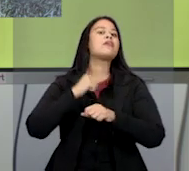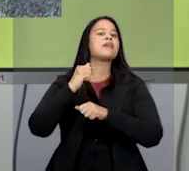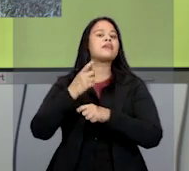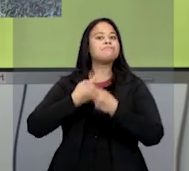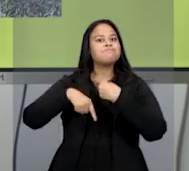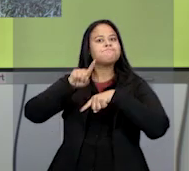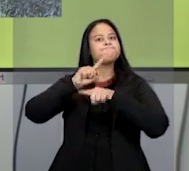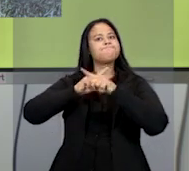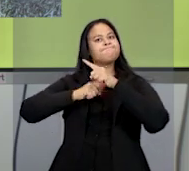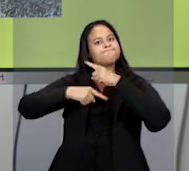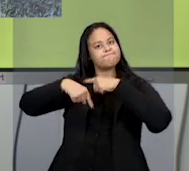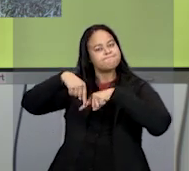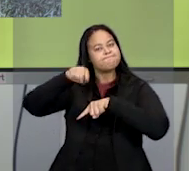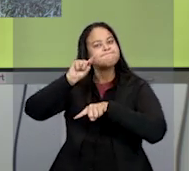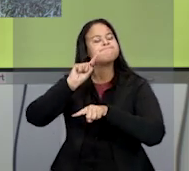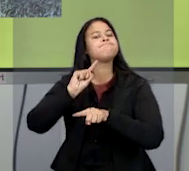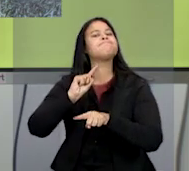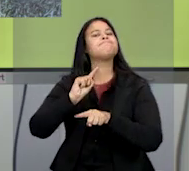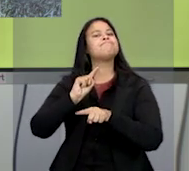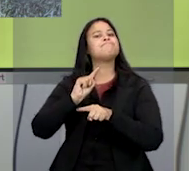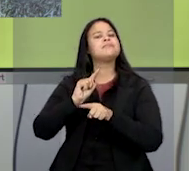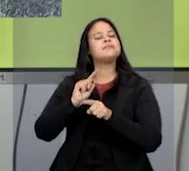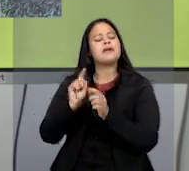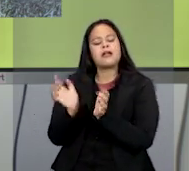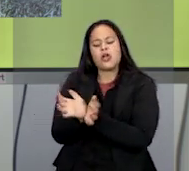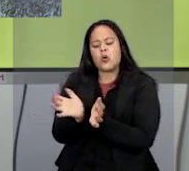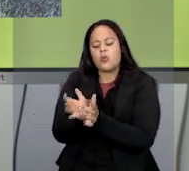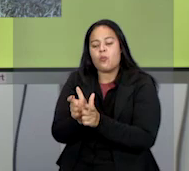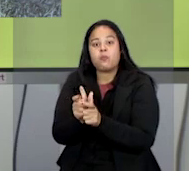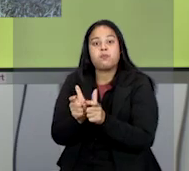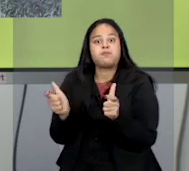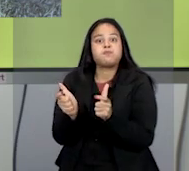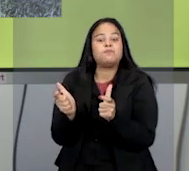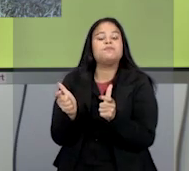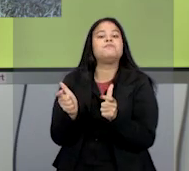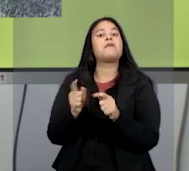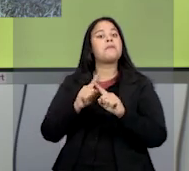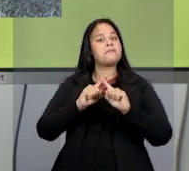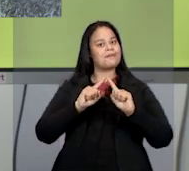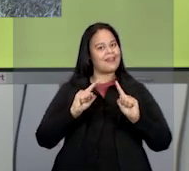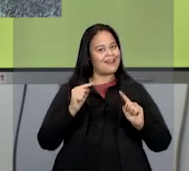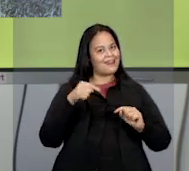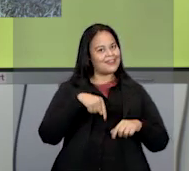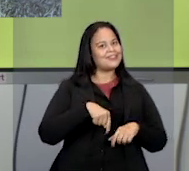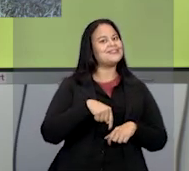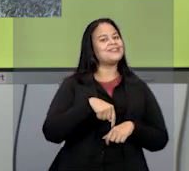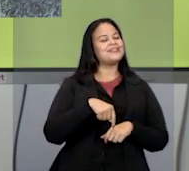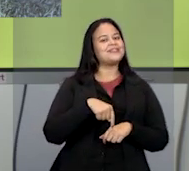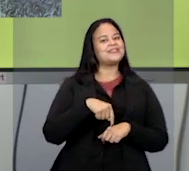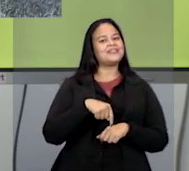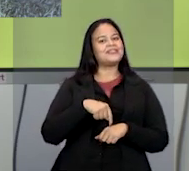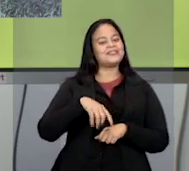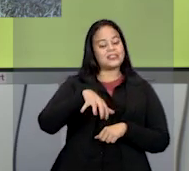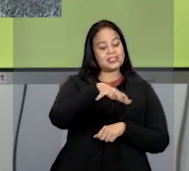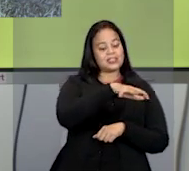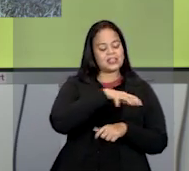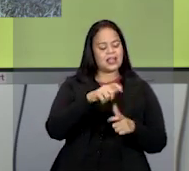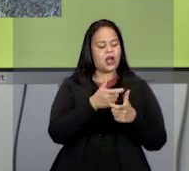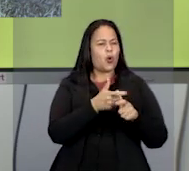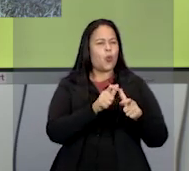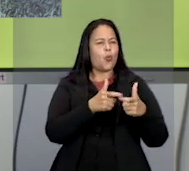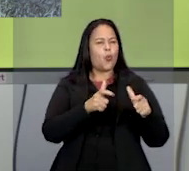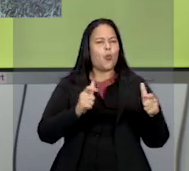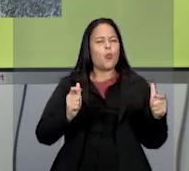da agricultura muito mais intensa, né? Só que a gente aqui no nosso território, pela essa imensa